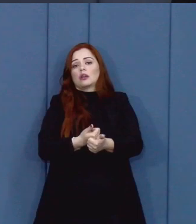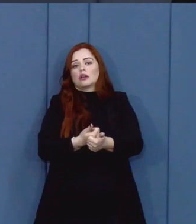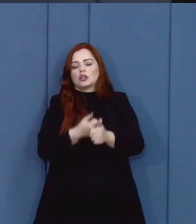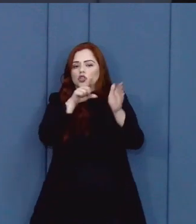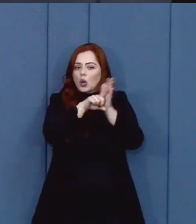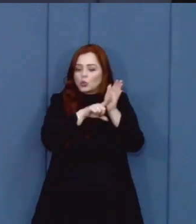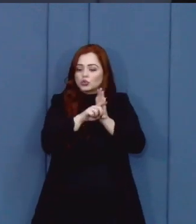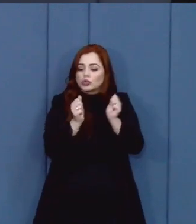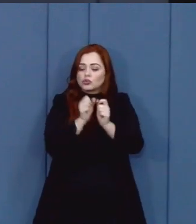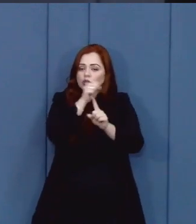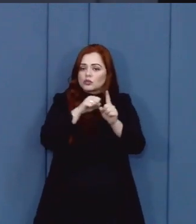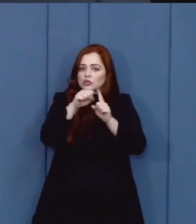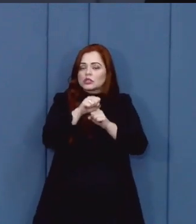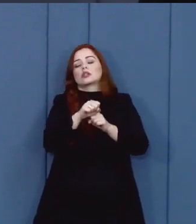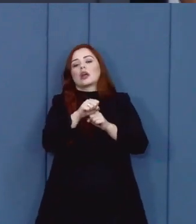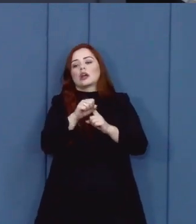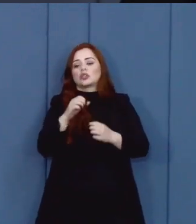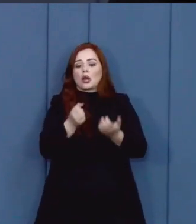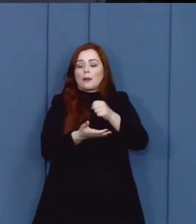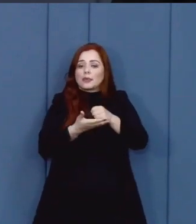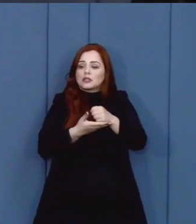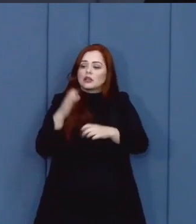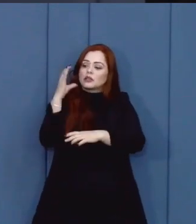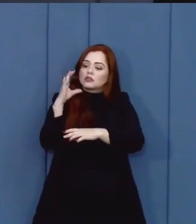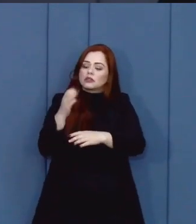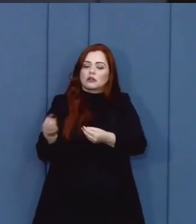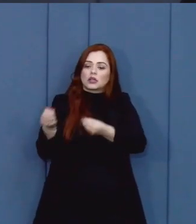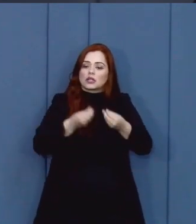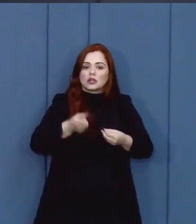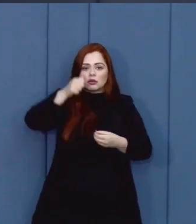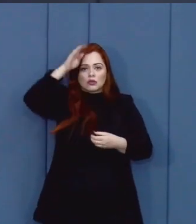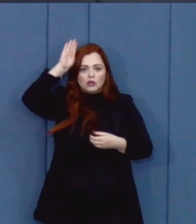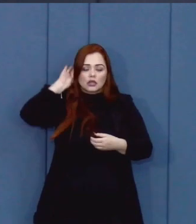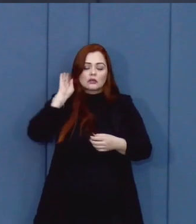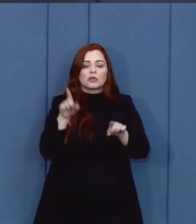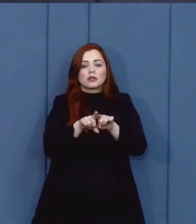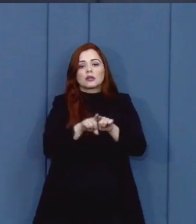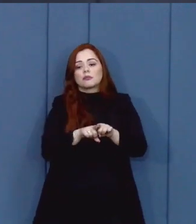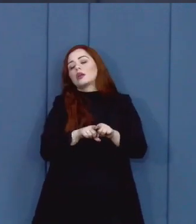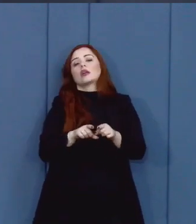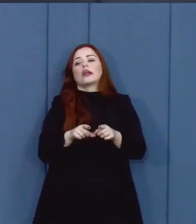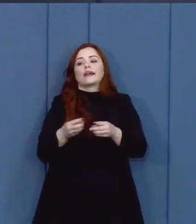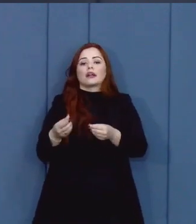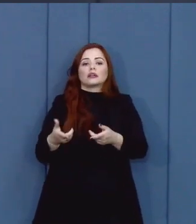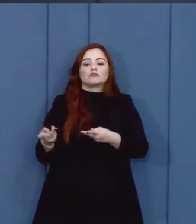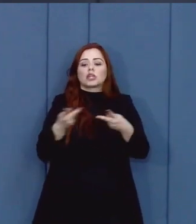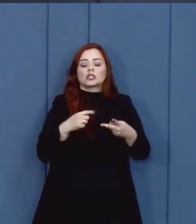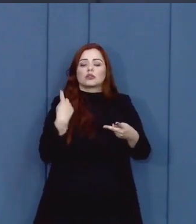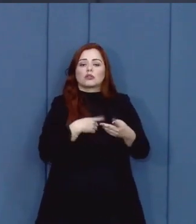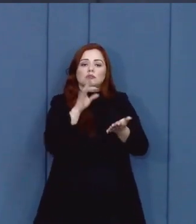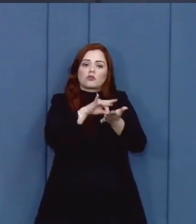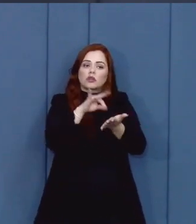de consulta à sociedade com base na ciência, critérios objetivos, trazendo mais academia e buscando aí